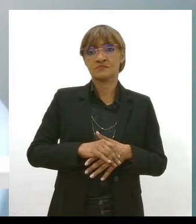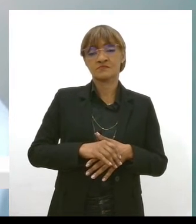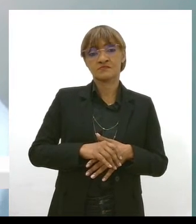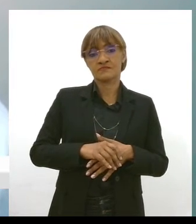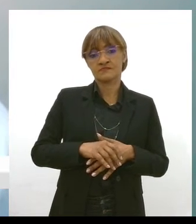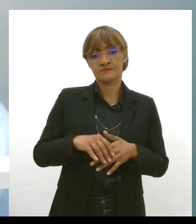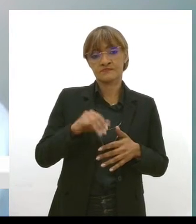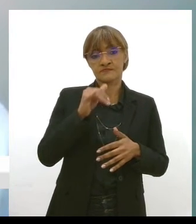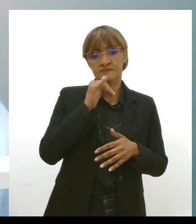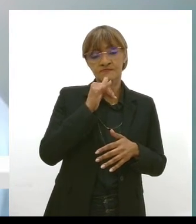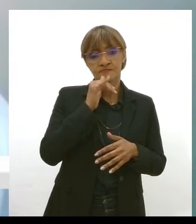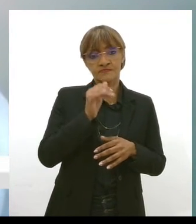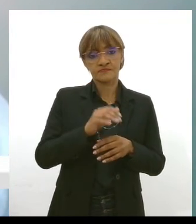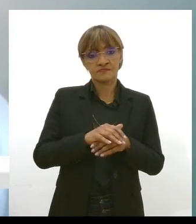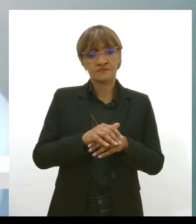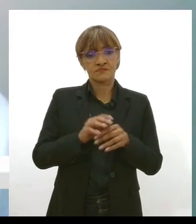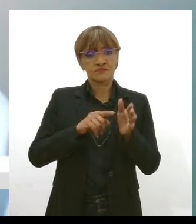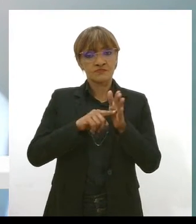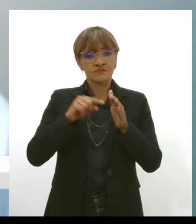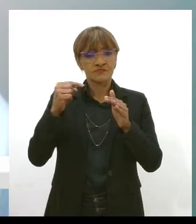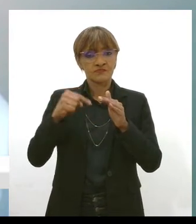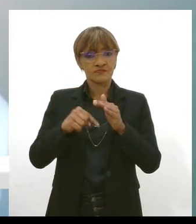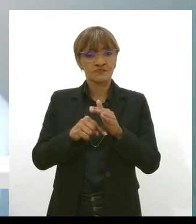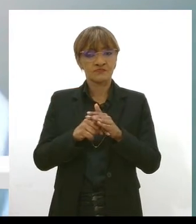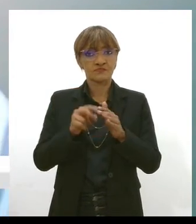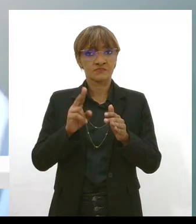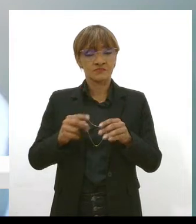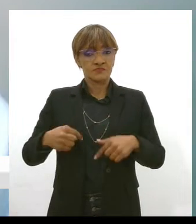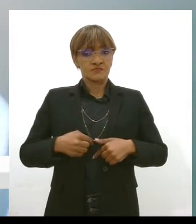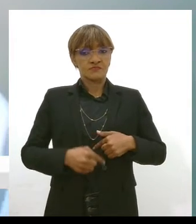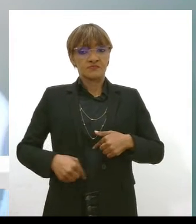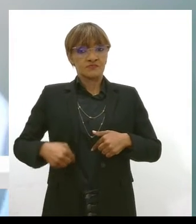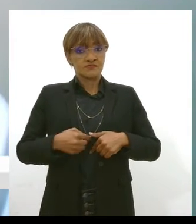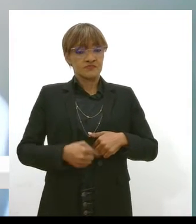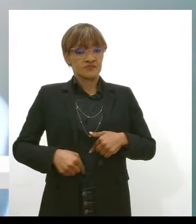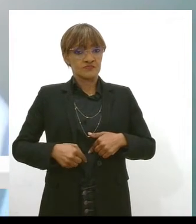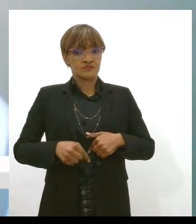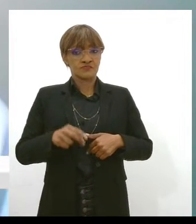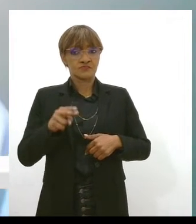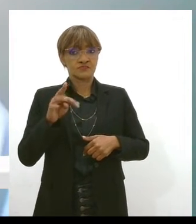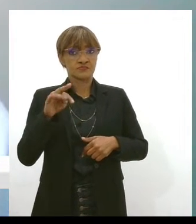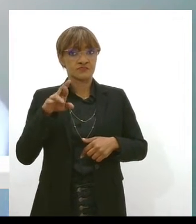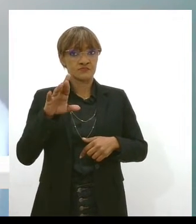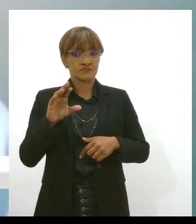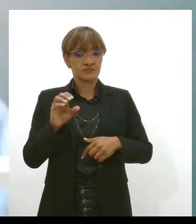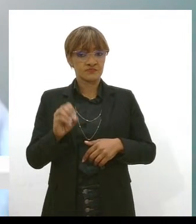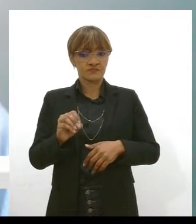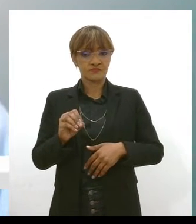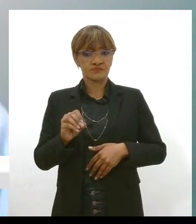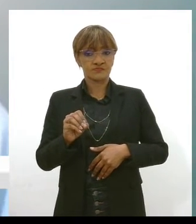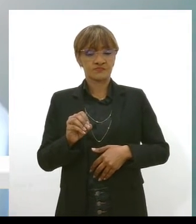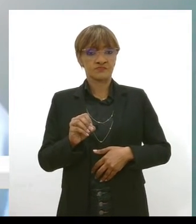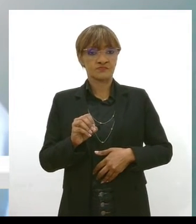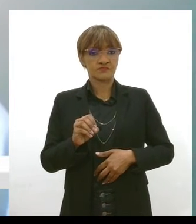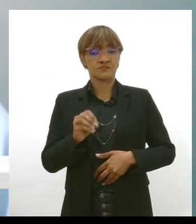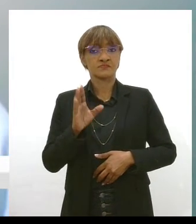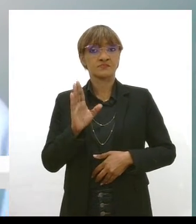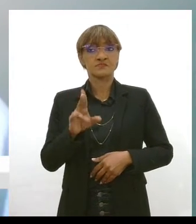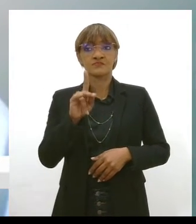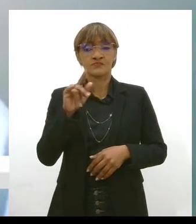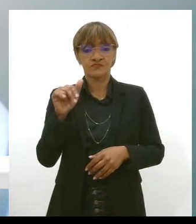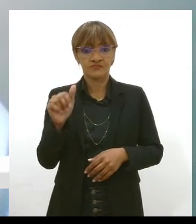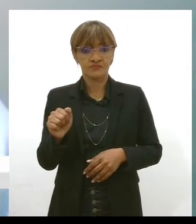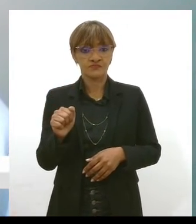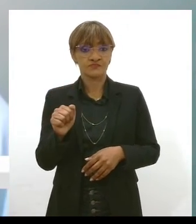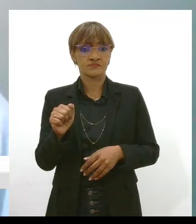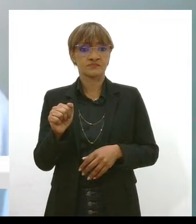uma biópsia de colo de útero. Então, ele recebe a data e o profissional que vai fazer